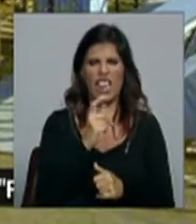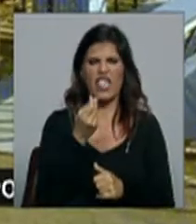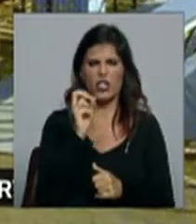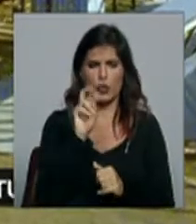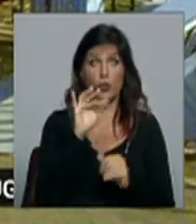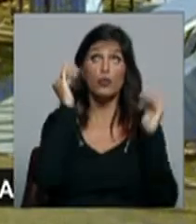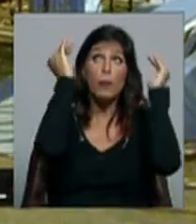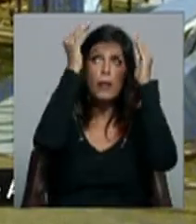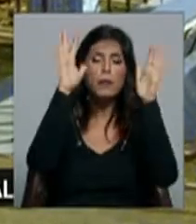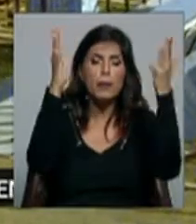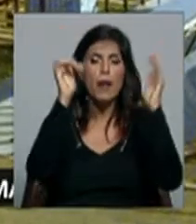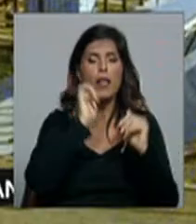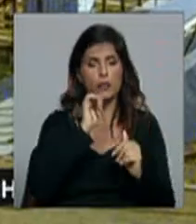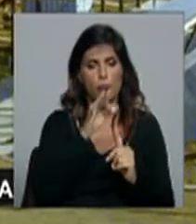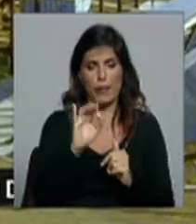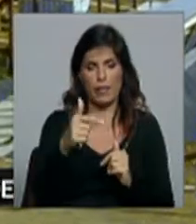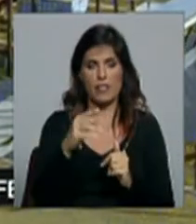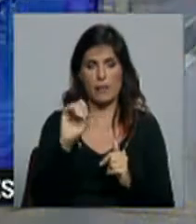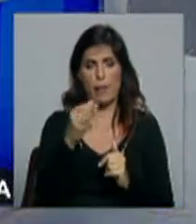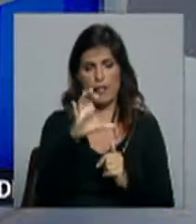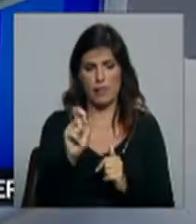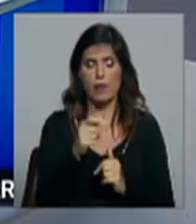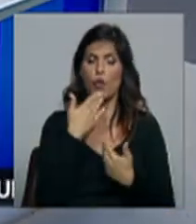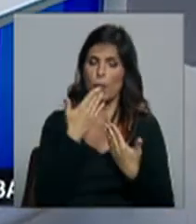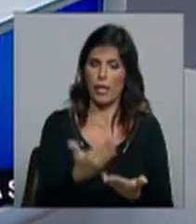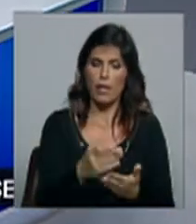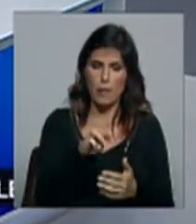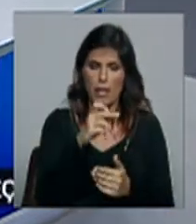espaciais. Portanto, parabéns aos Açores e à PT Space. Miguel, obrigada. Até ao próximo domingo.